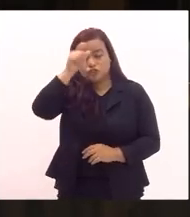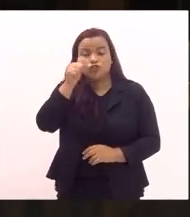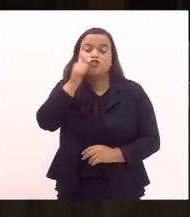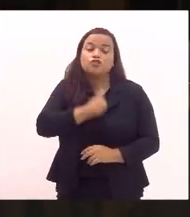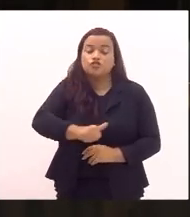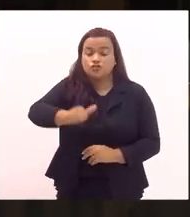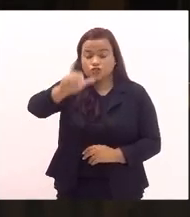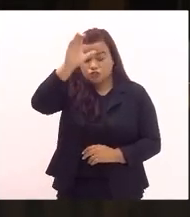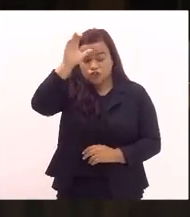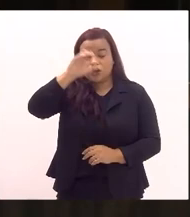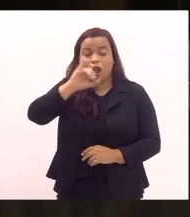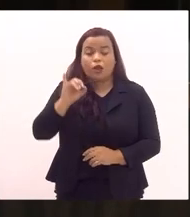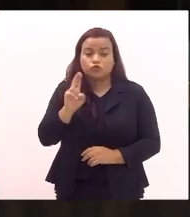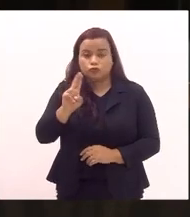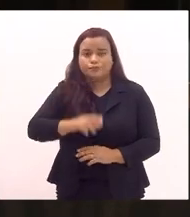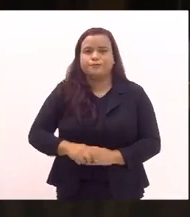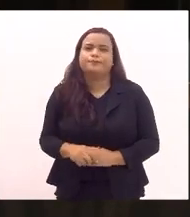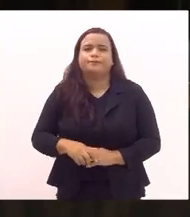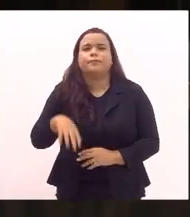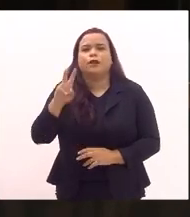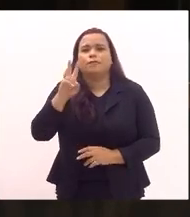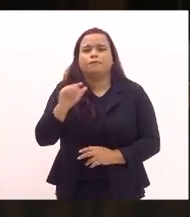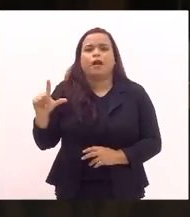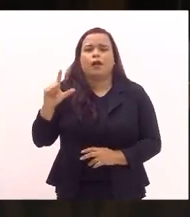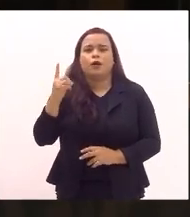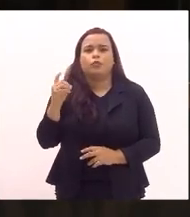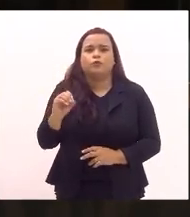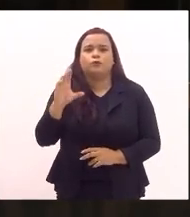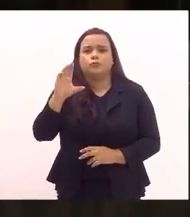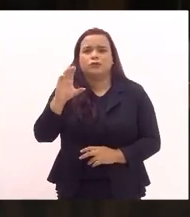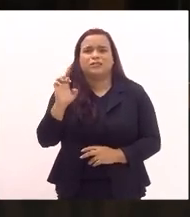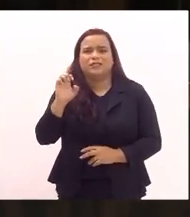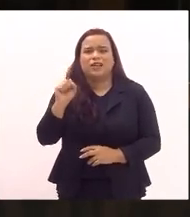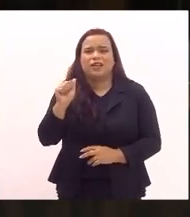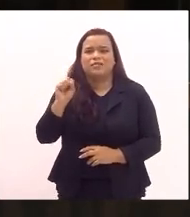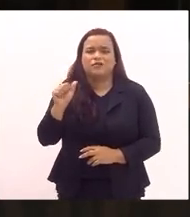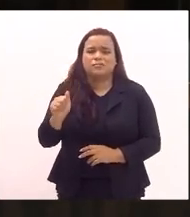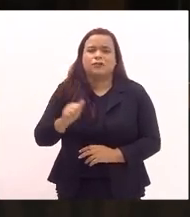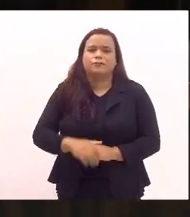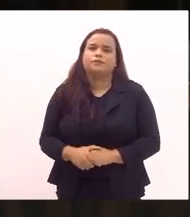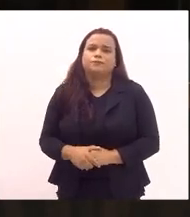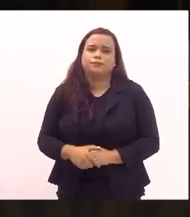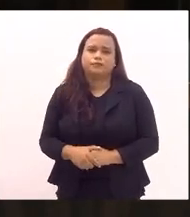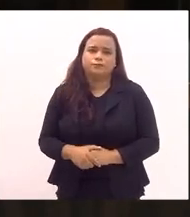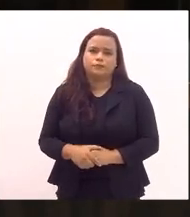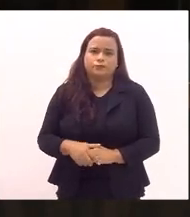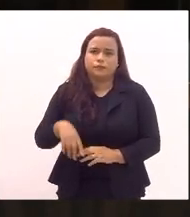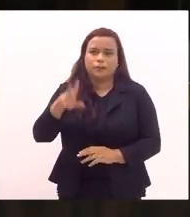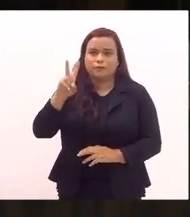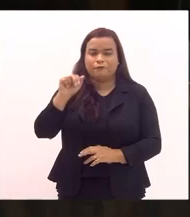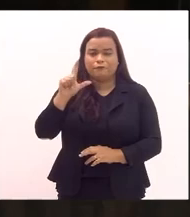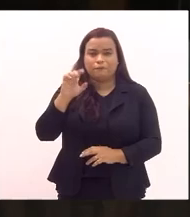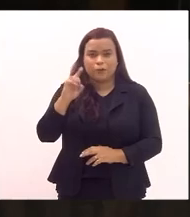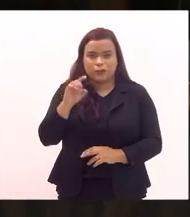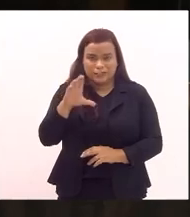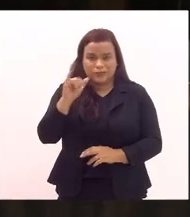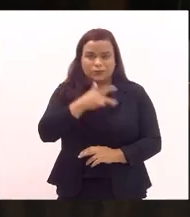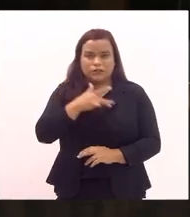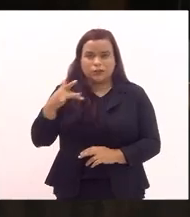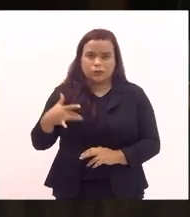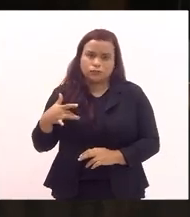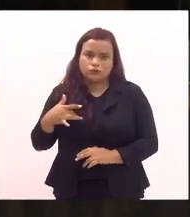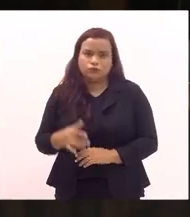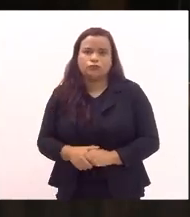Ju tia Ju Val Ceasa Val Ceasa Valdecir da Saúde